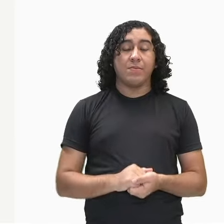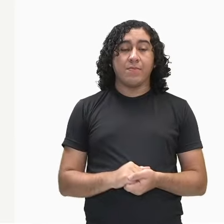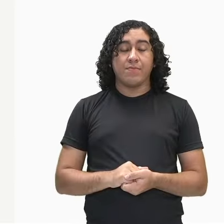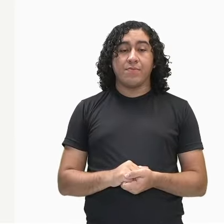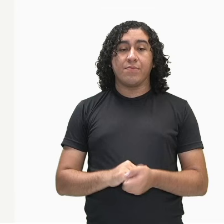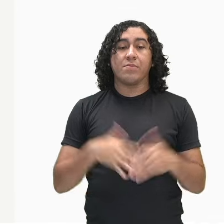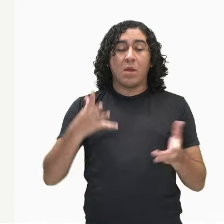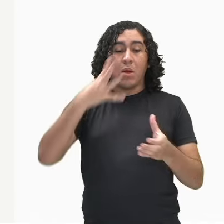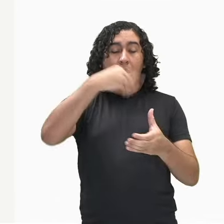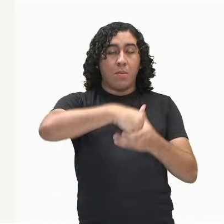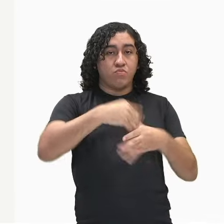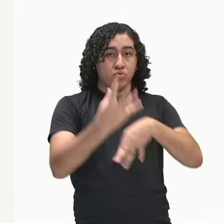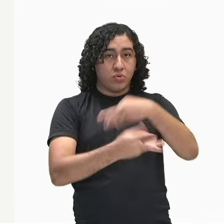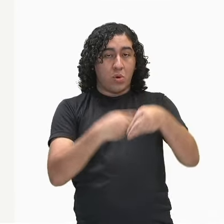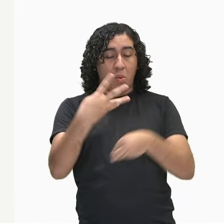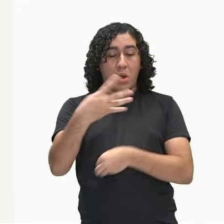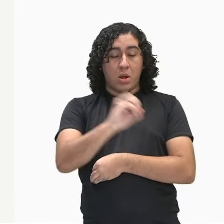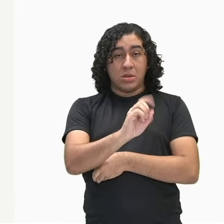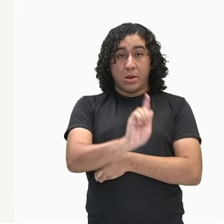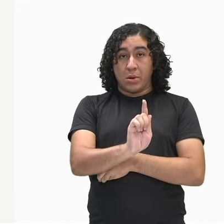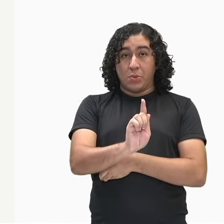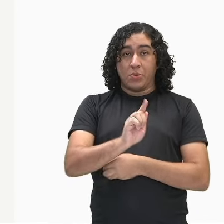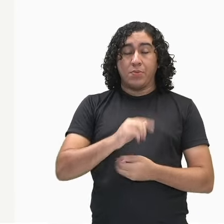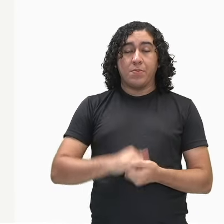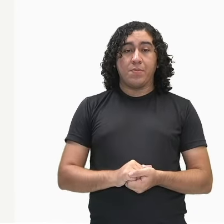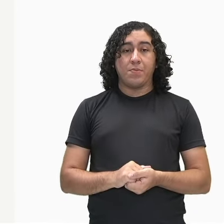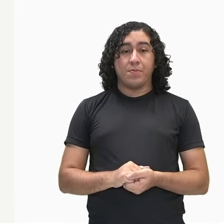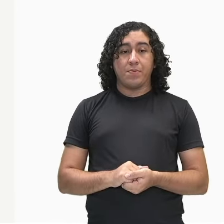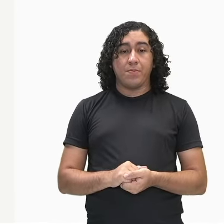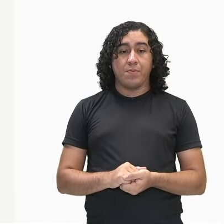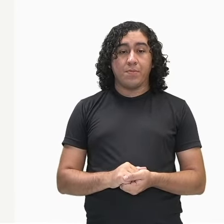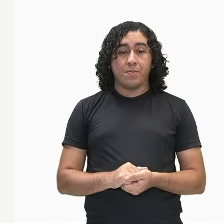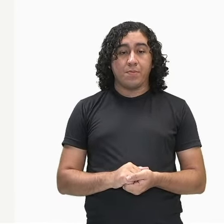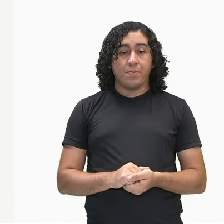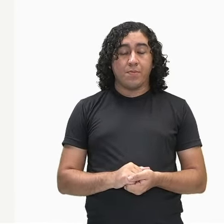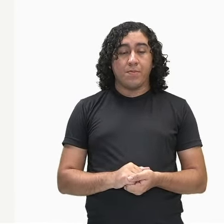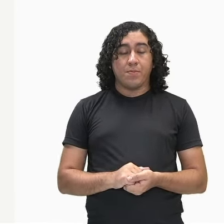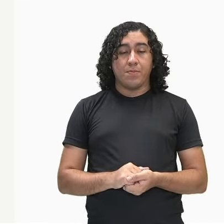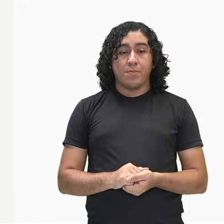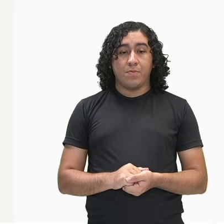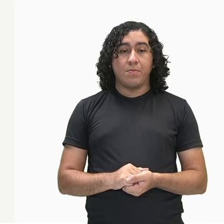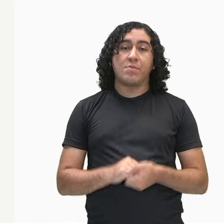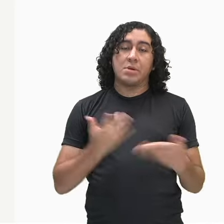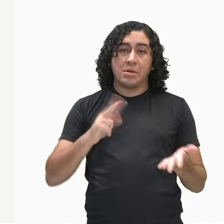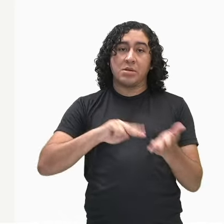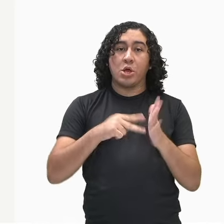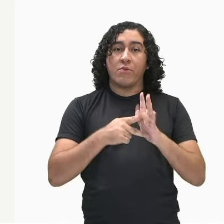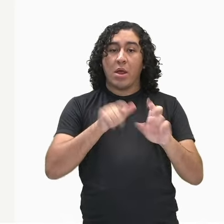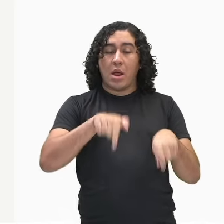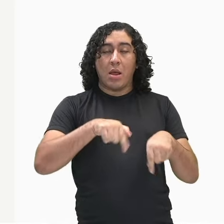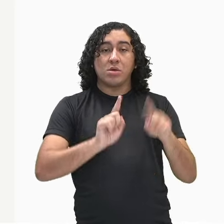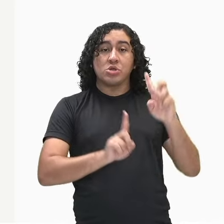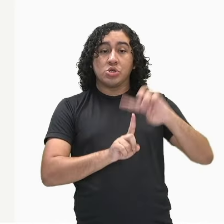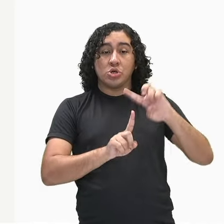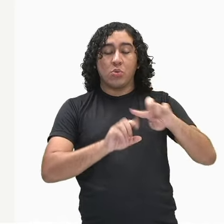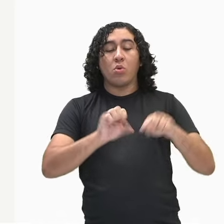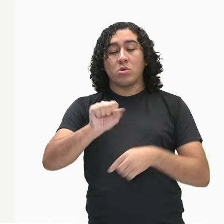gramas. Quando ele colocou 40 gramas, essa solução ela é saturada